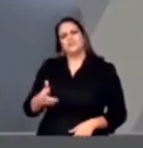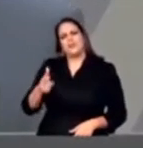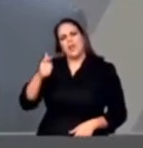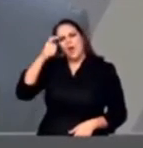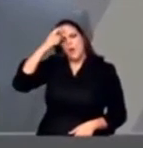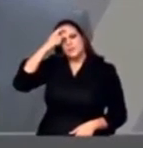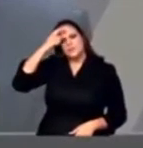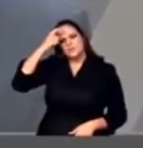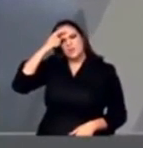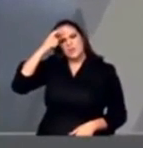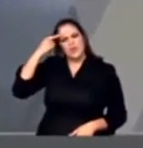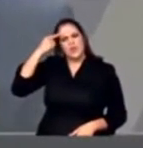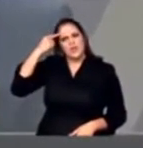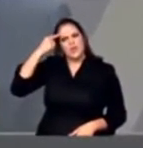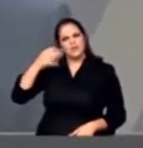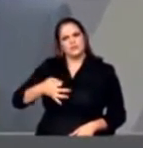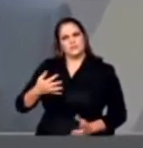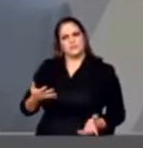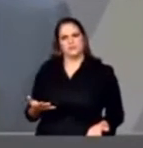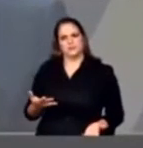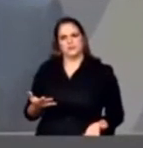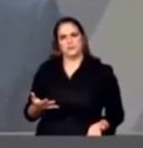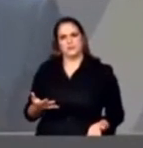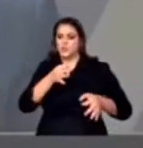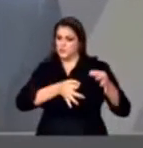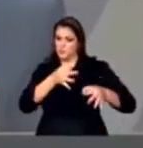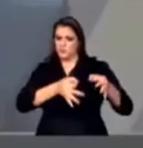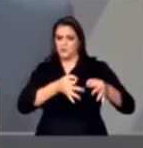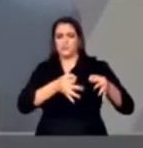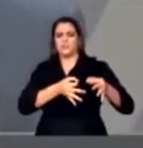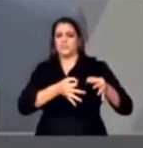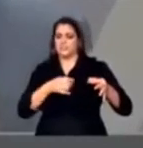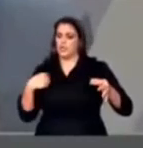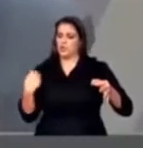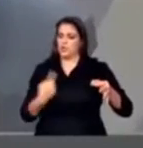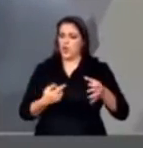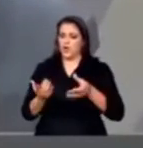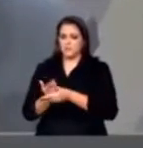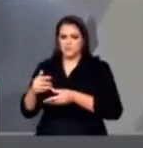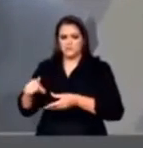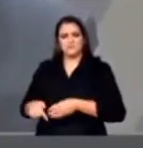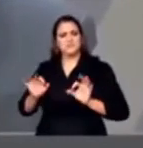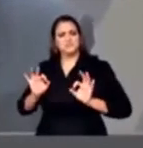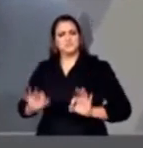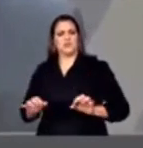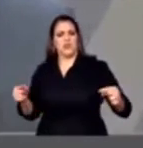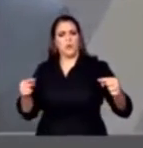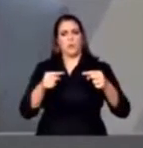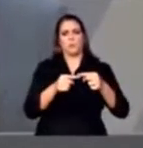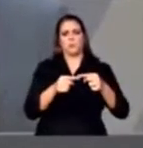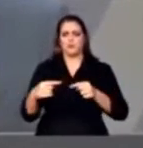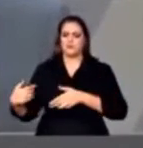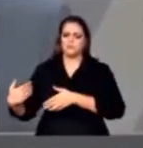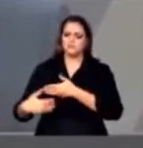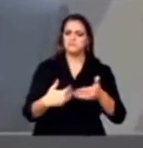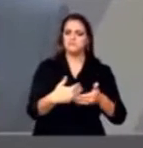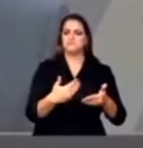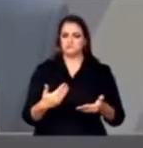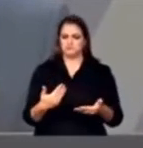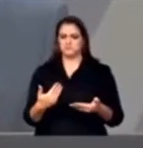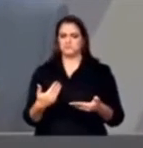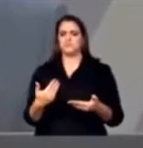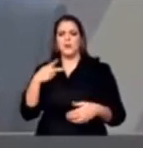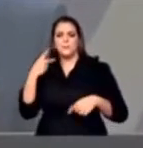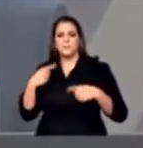absoluta doutrina brasileira da jurisprudência, estamos diante de um processo que é jurídico e é político, mas não é penal.